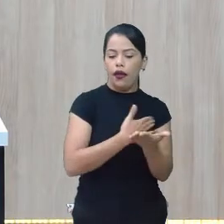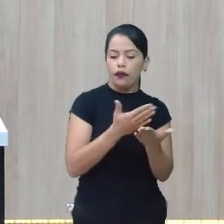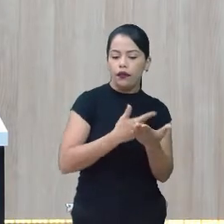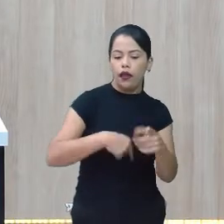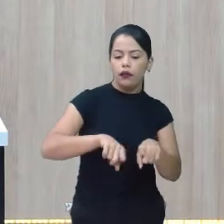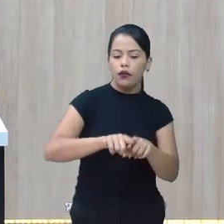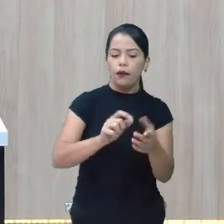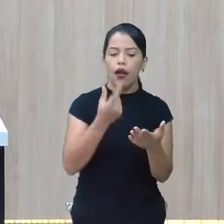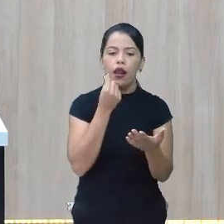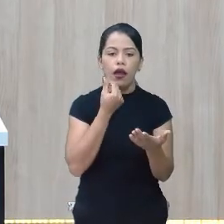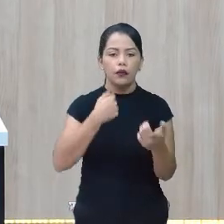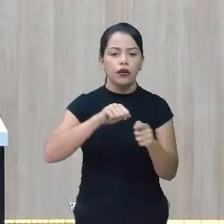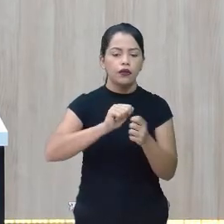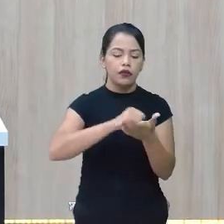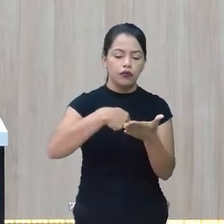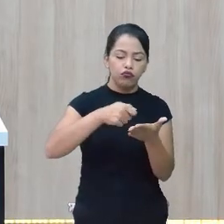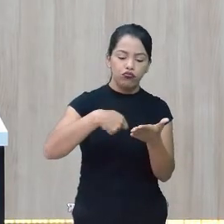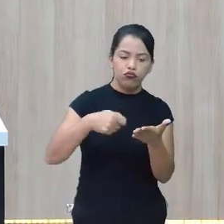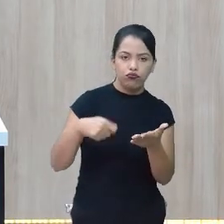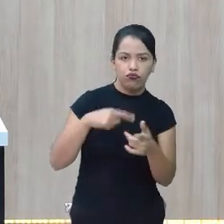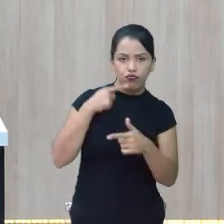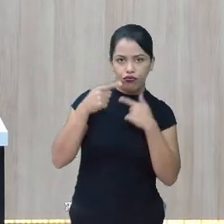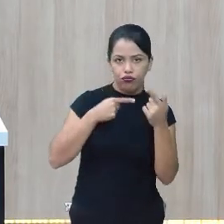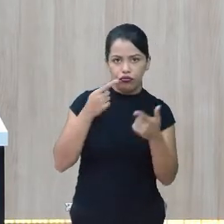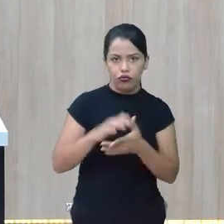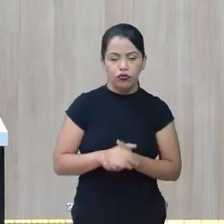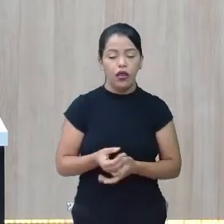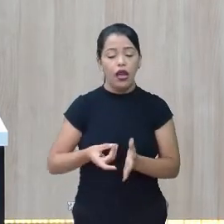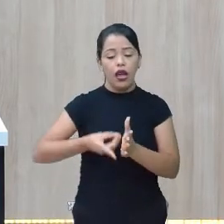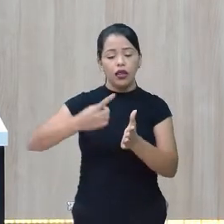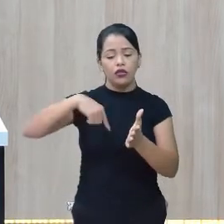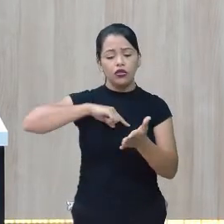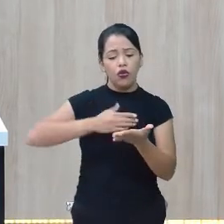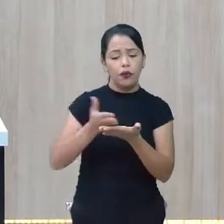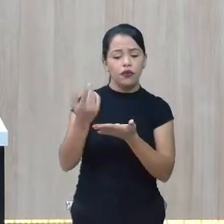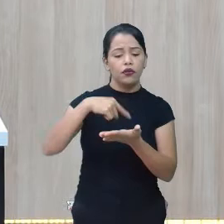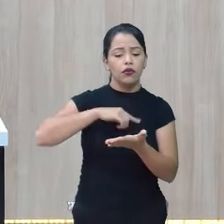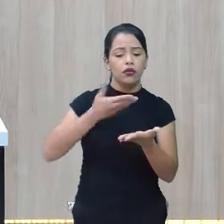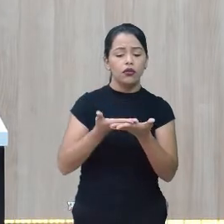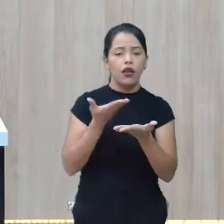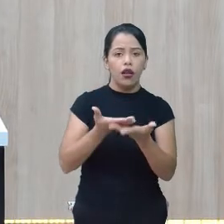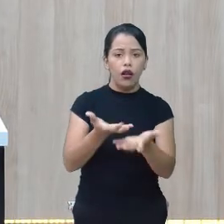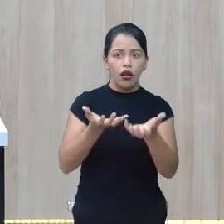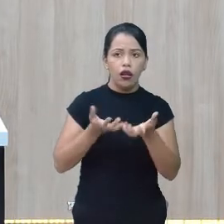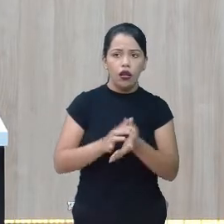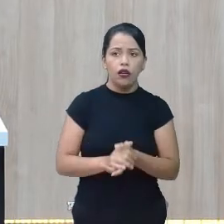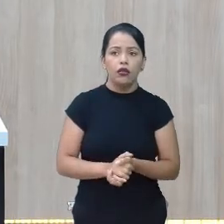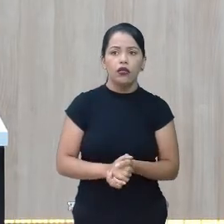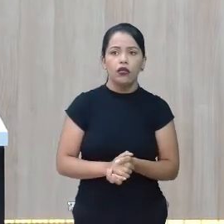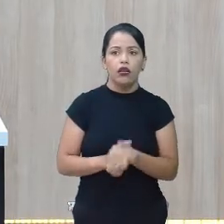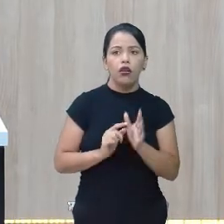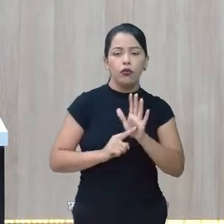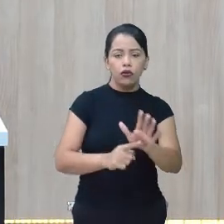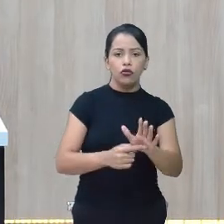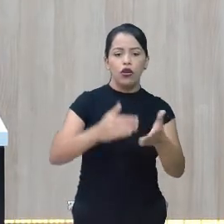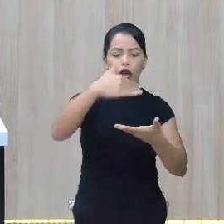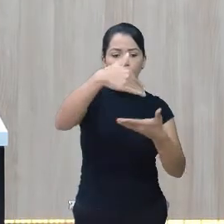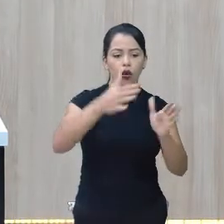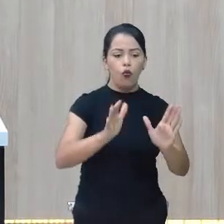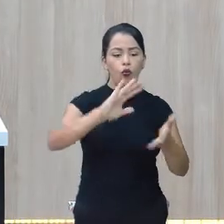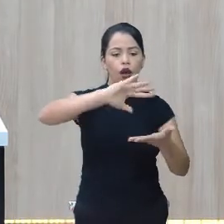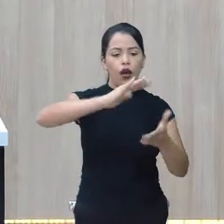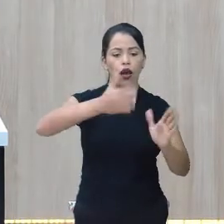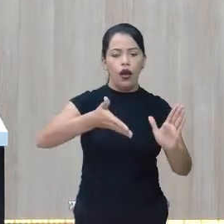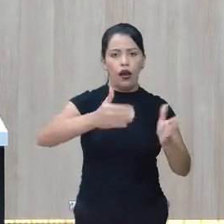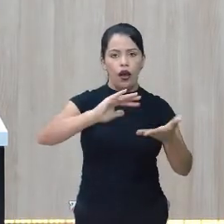seu lápis para a gente fazer as anotações. Antes da gente começar a nossa aula, eu ainda coloquei uma caixinha aqui em cima, ó, como